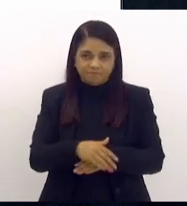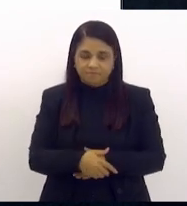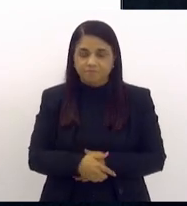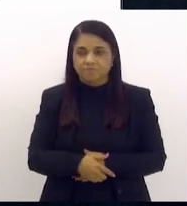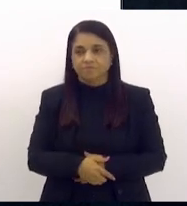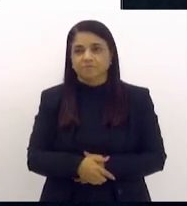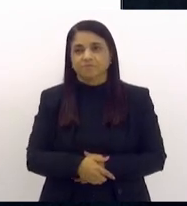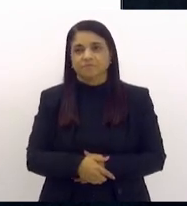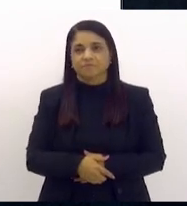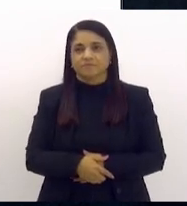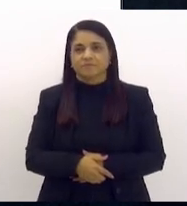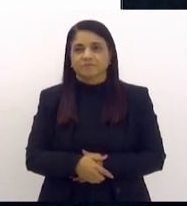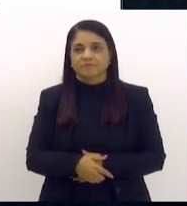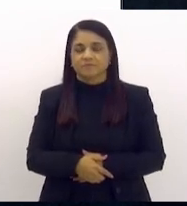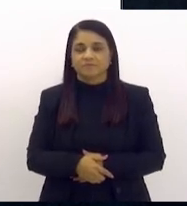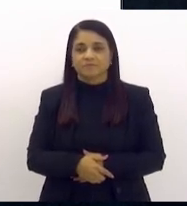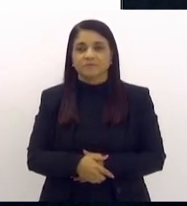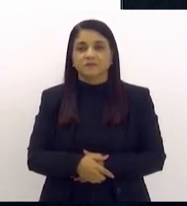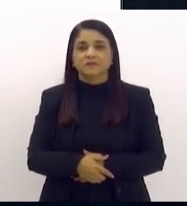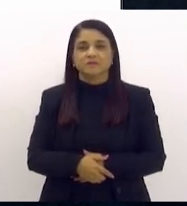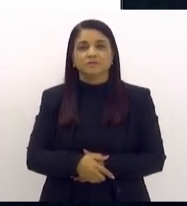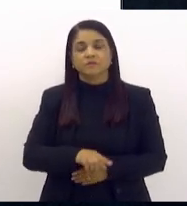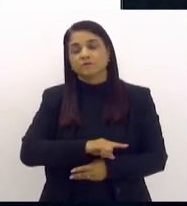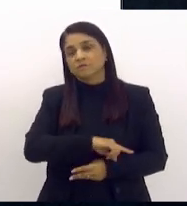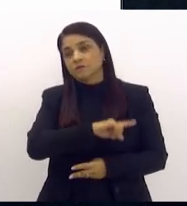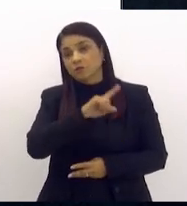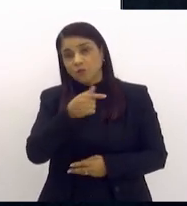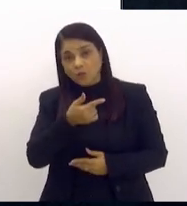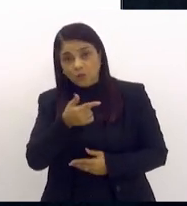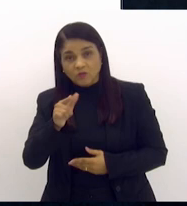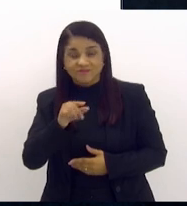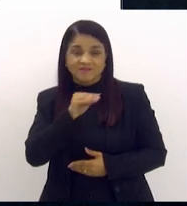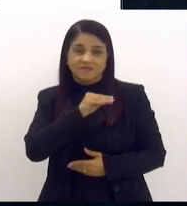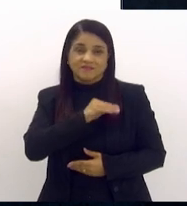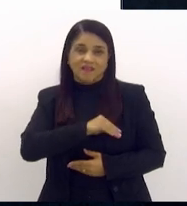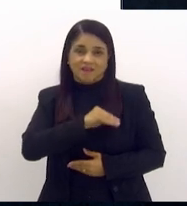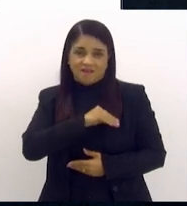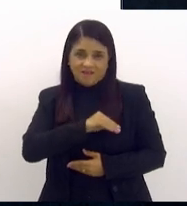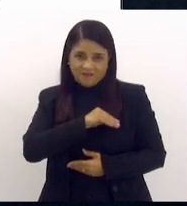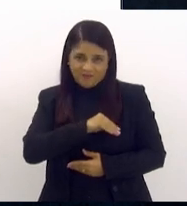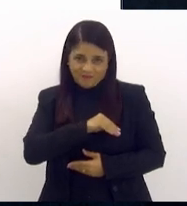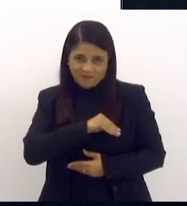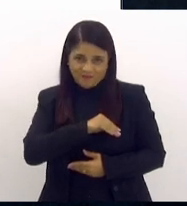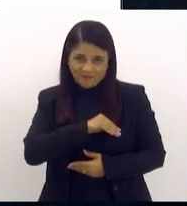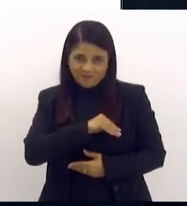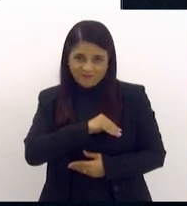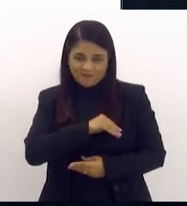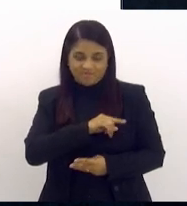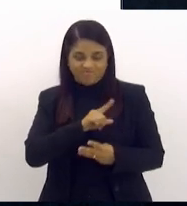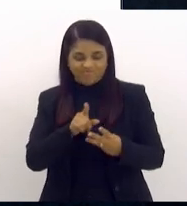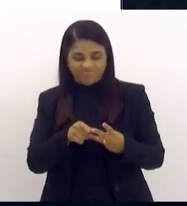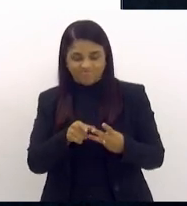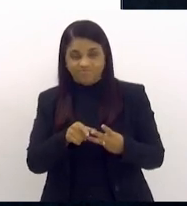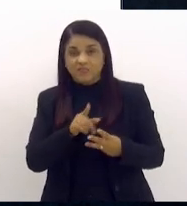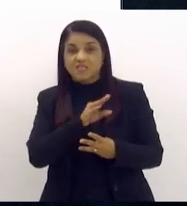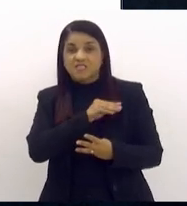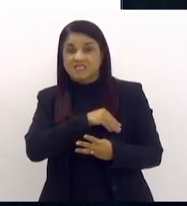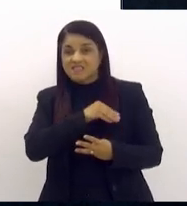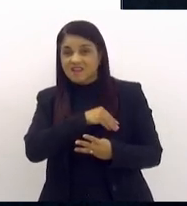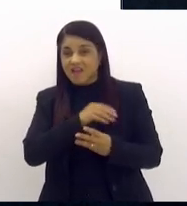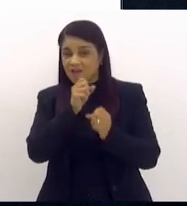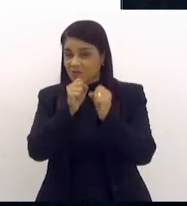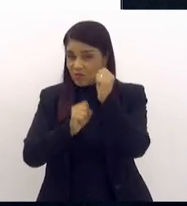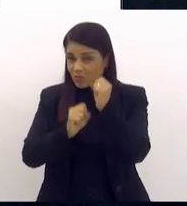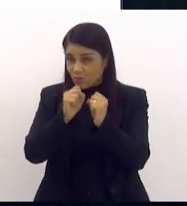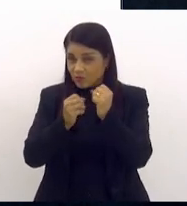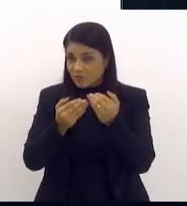passar e um Outro fator que aconteceu foram os salários tá isso são os salários eh da indústria